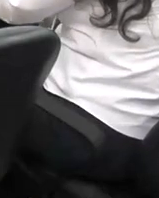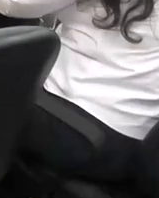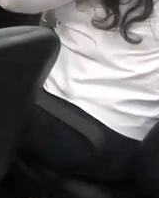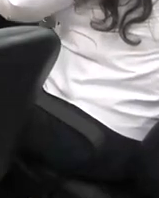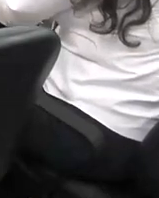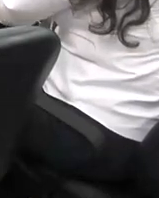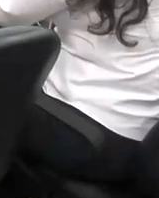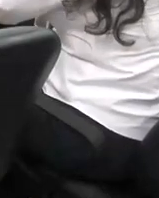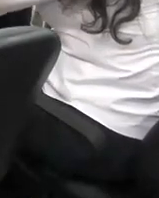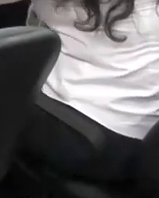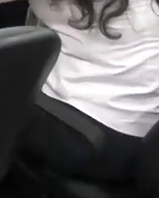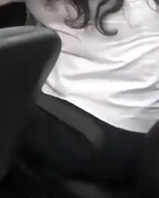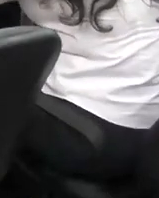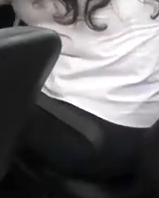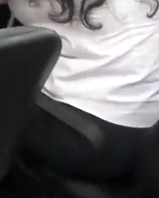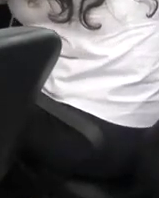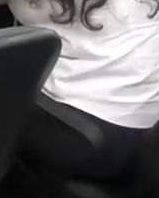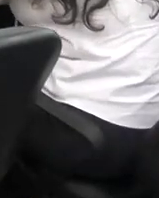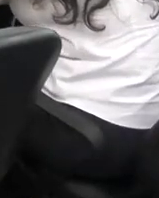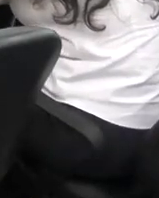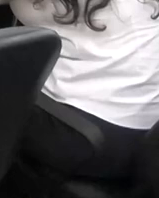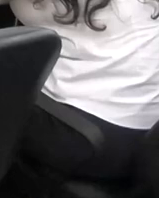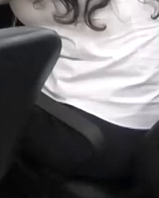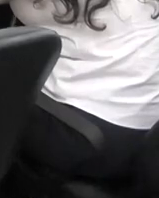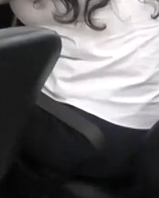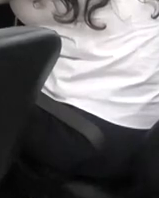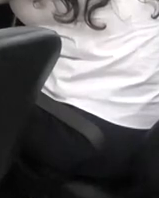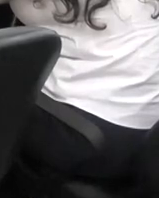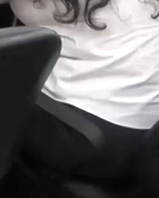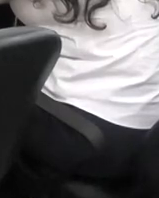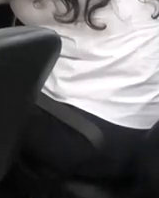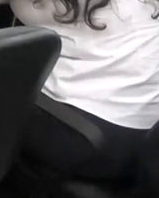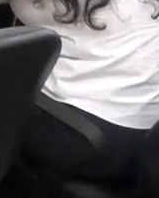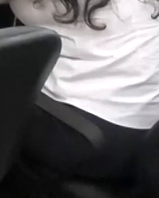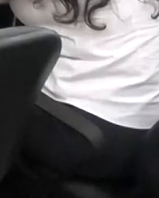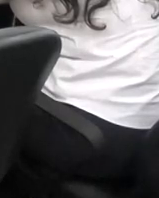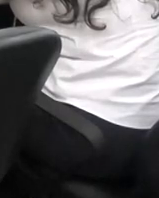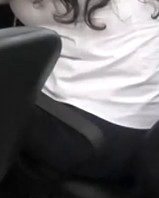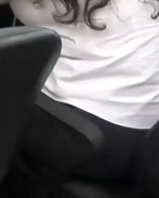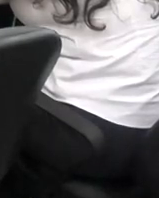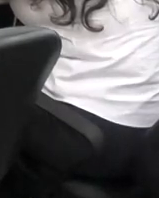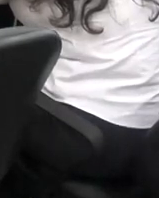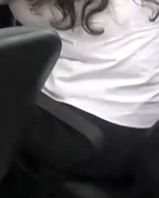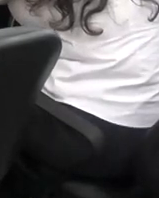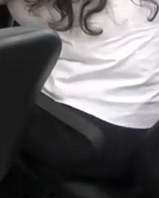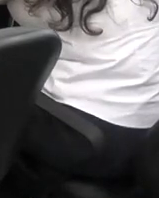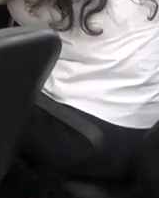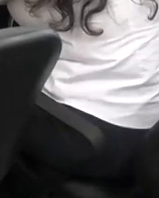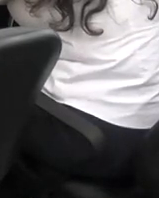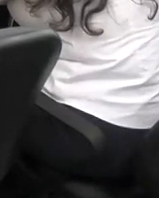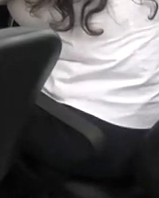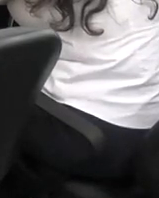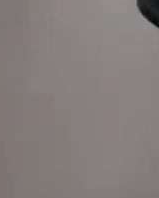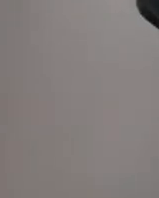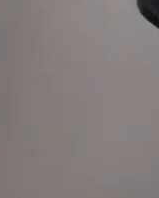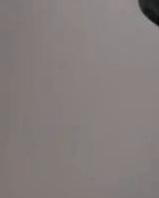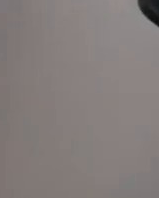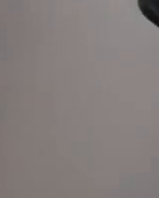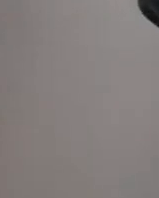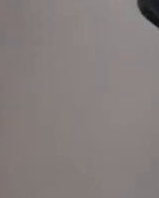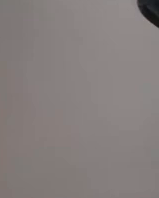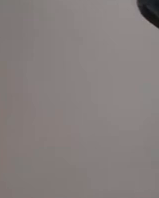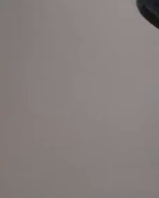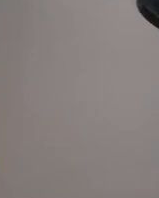queria pedir a Vossa Excelência, nas 3 primeiras reuniões da CCJ, vários PLs de minha